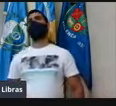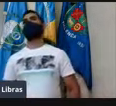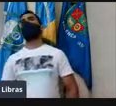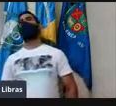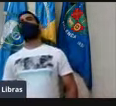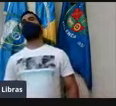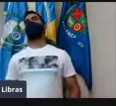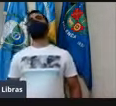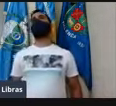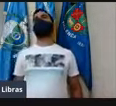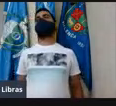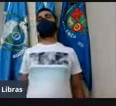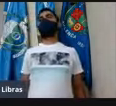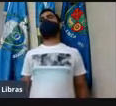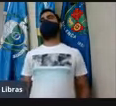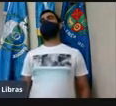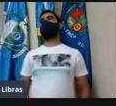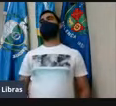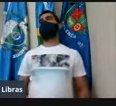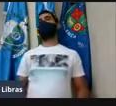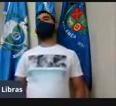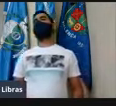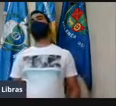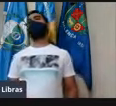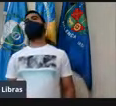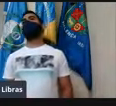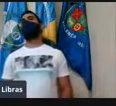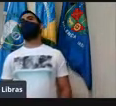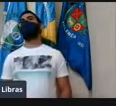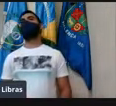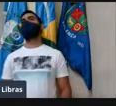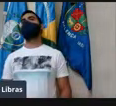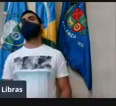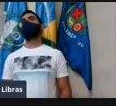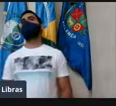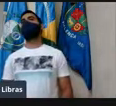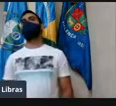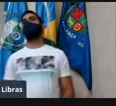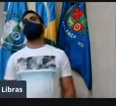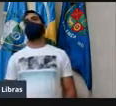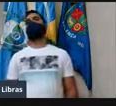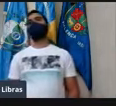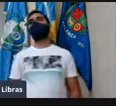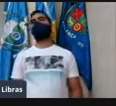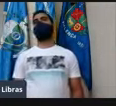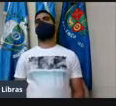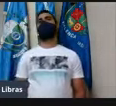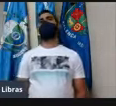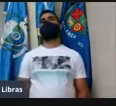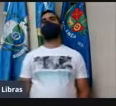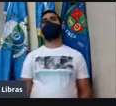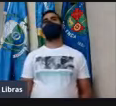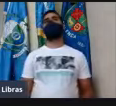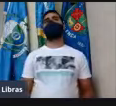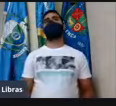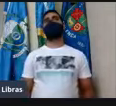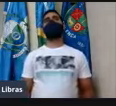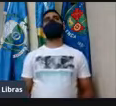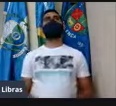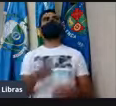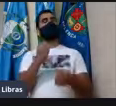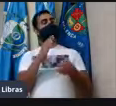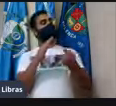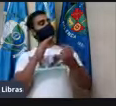importante, para usar regimentalmente o tempo que lhe caber mais inicialmente. Obrigado, por três presidente. Minutos, vereadora Michele Capão. Queria dar boa noite